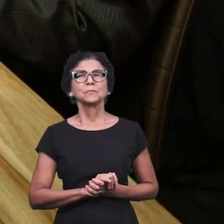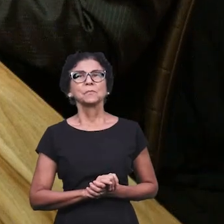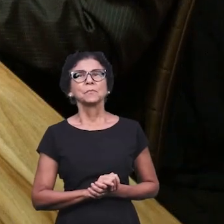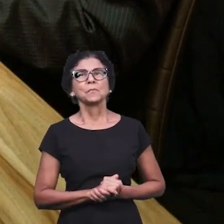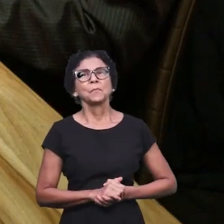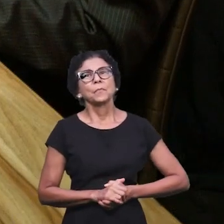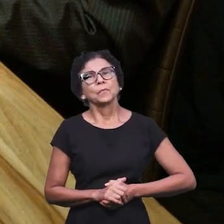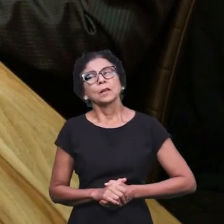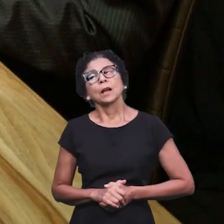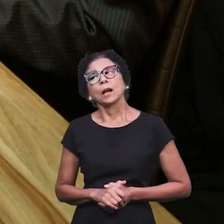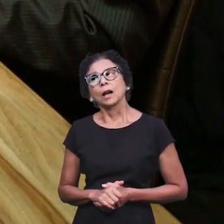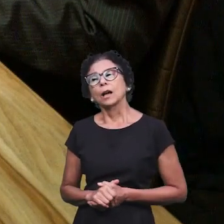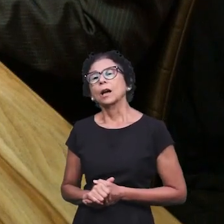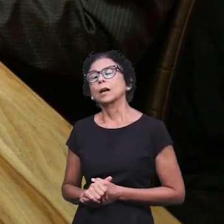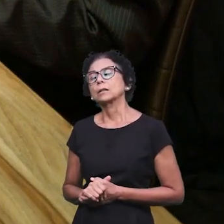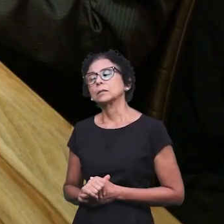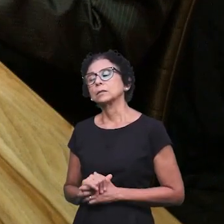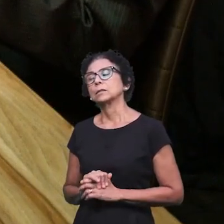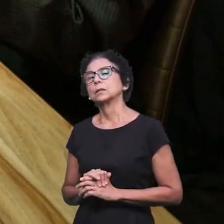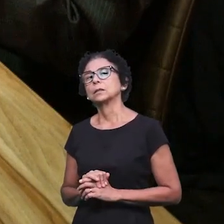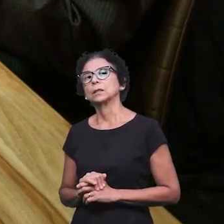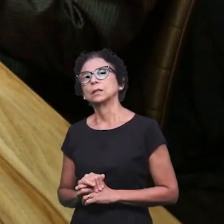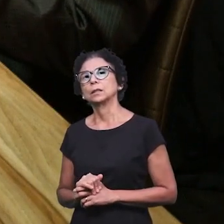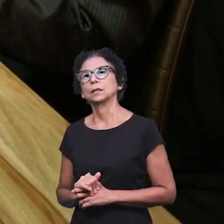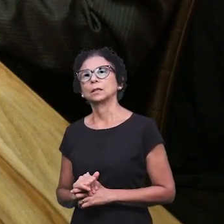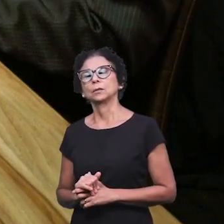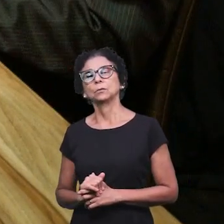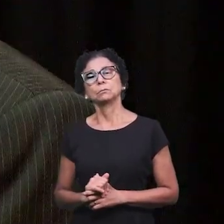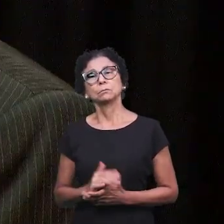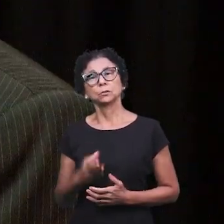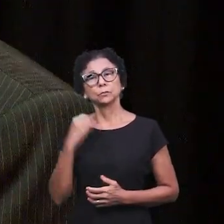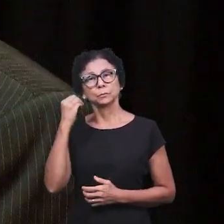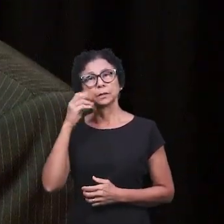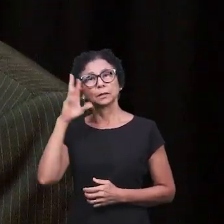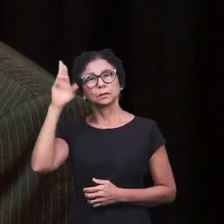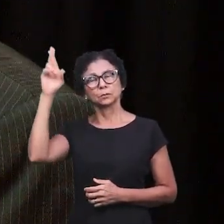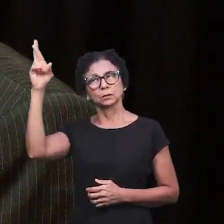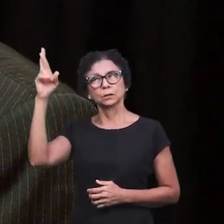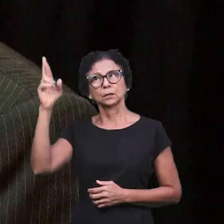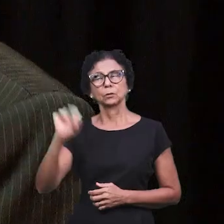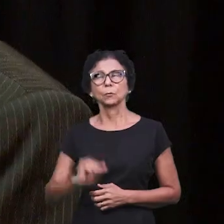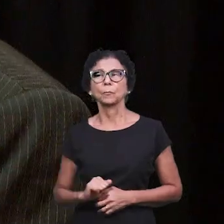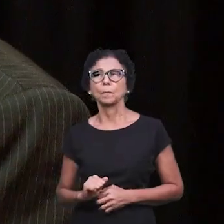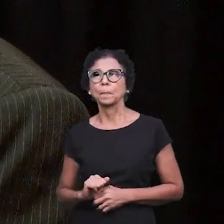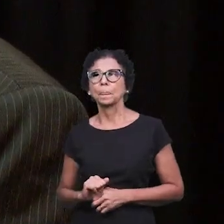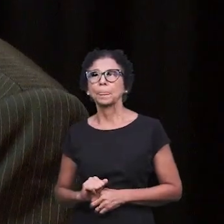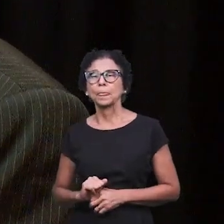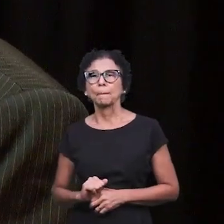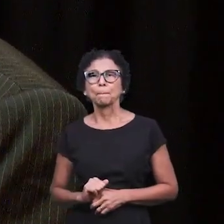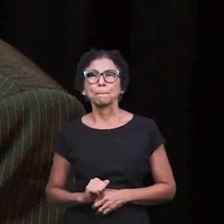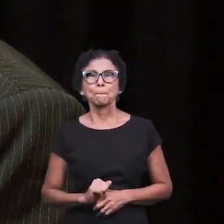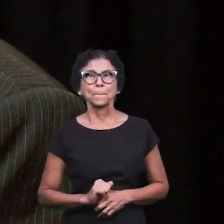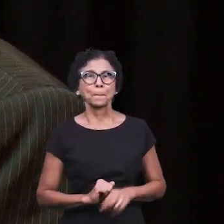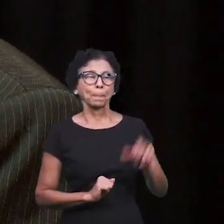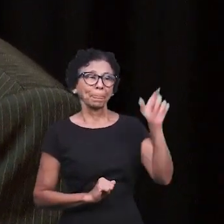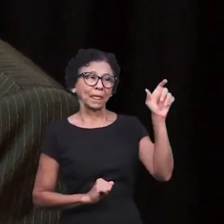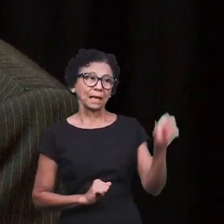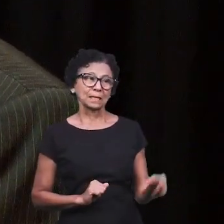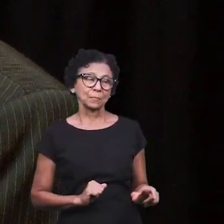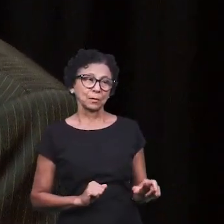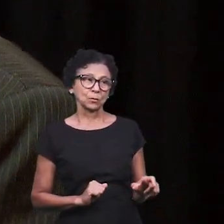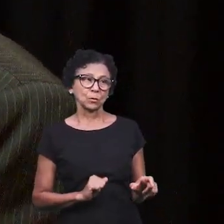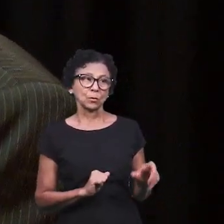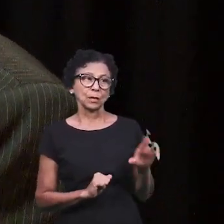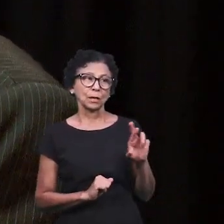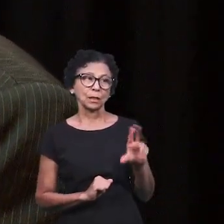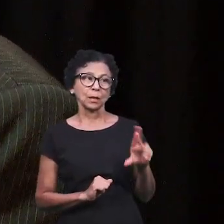caso, eu não conhecia a CGU. E foi quando eu fui buscar uma experiência com o Senhor, porque o Senhor usou uma pessoa que não era da